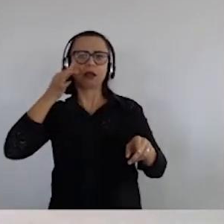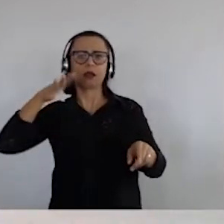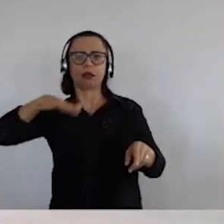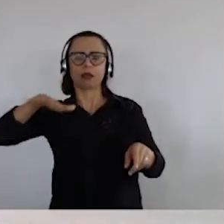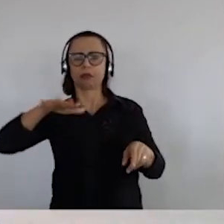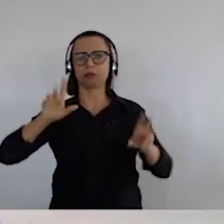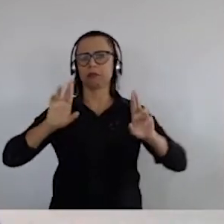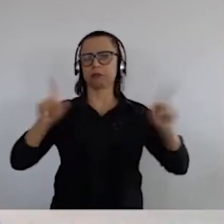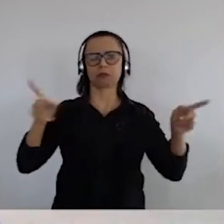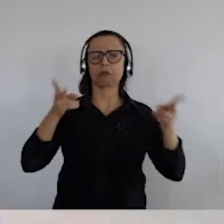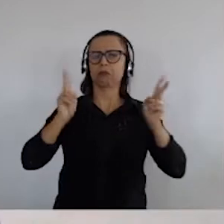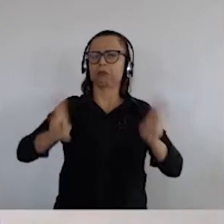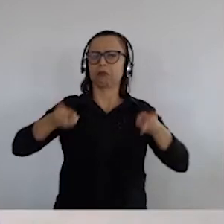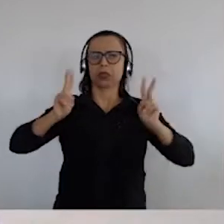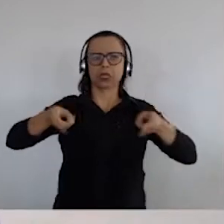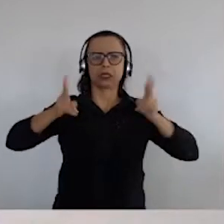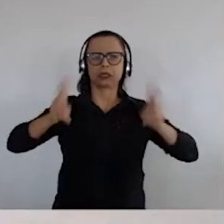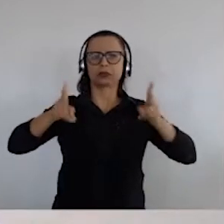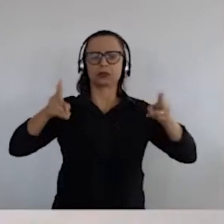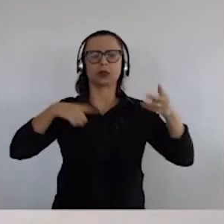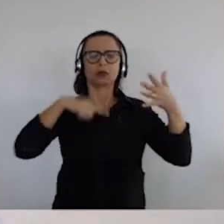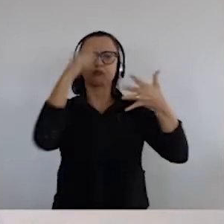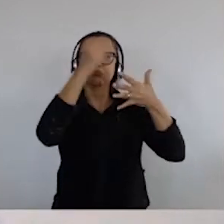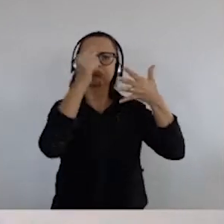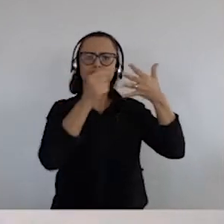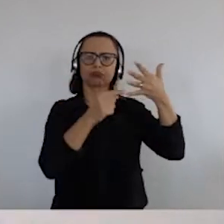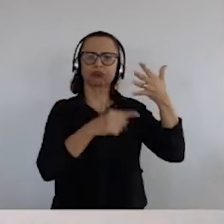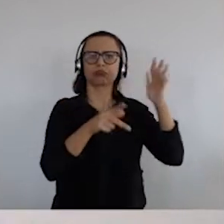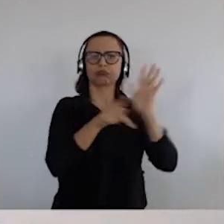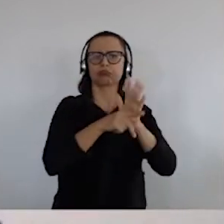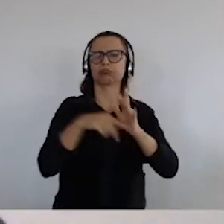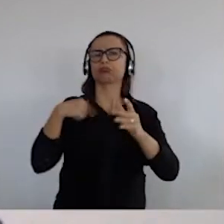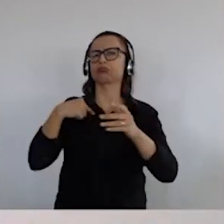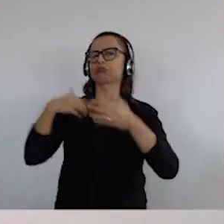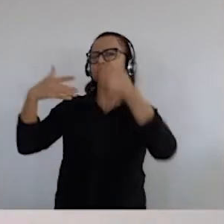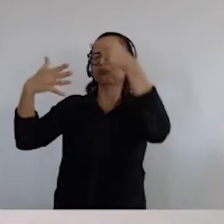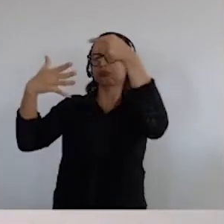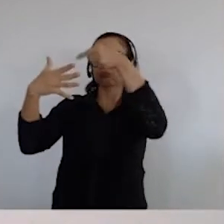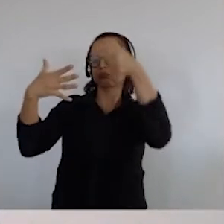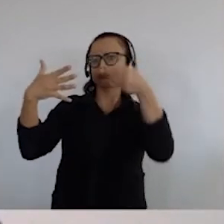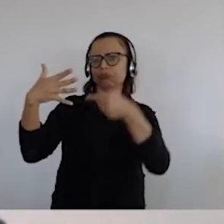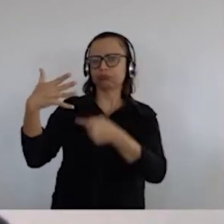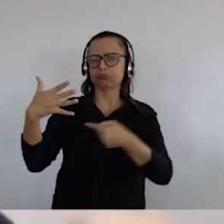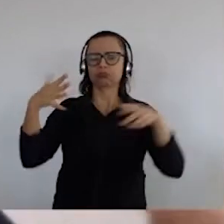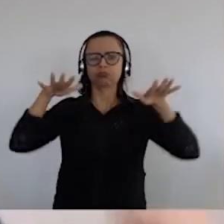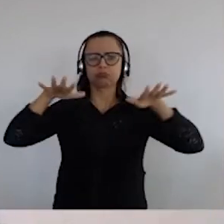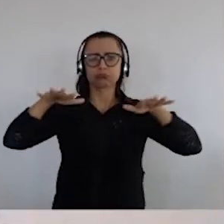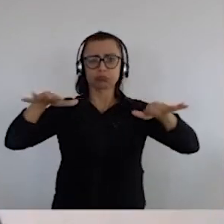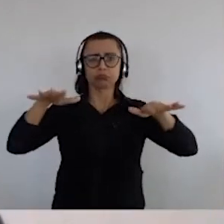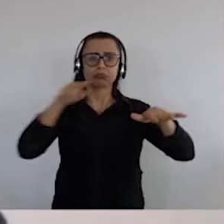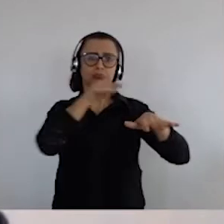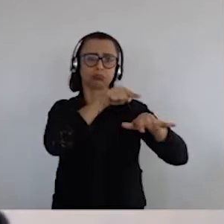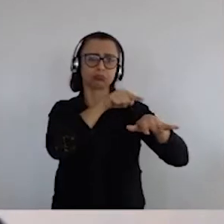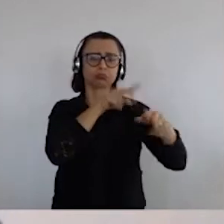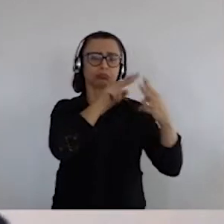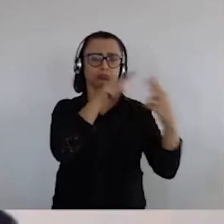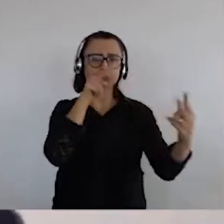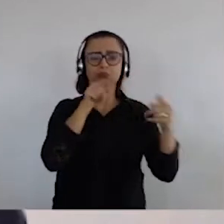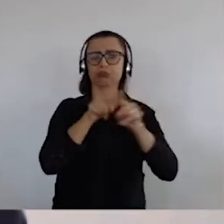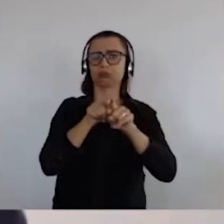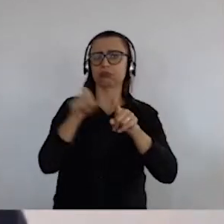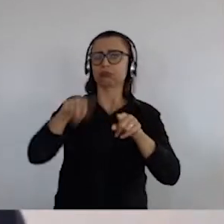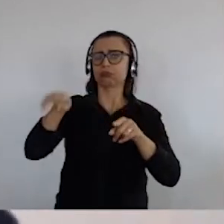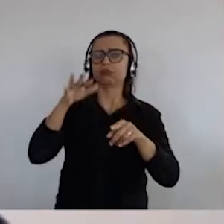presencial. As mesmas prerrogativas que tocam o advogado no atendimento presencial são aquelas que nos